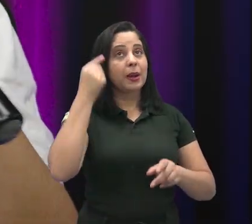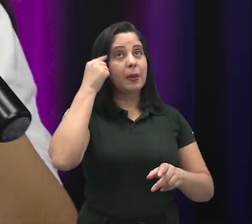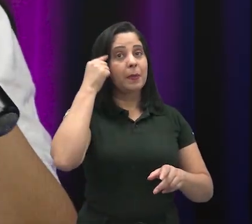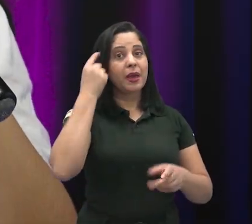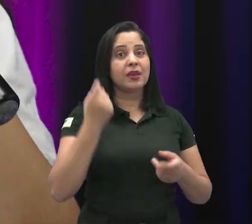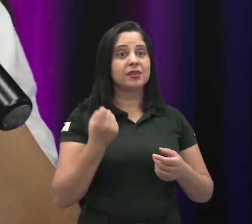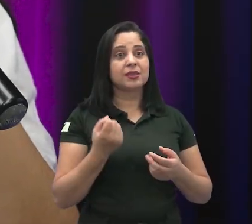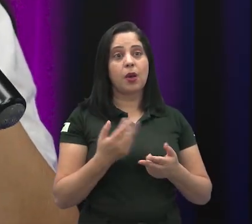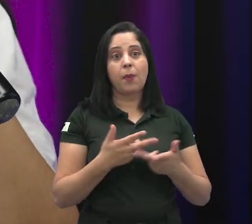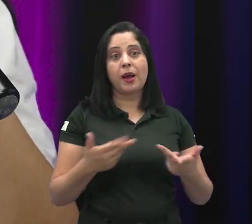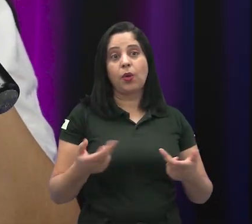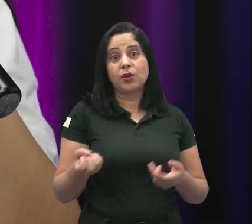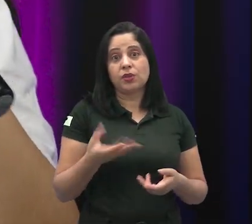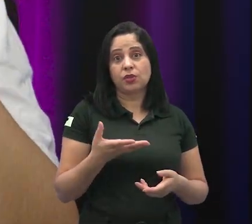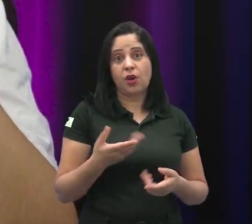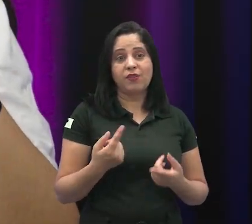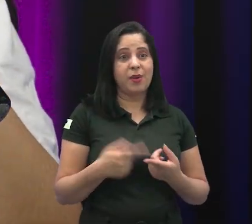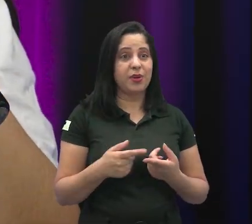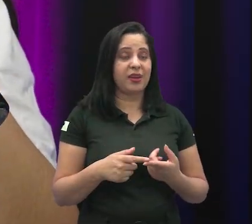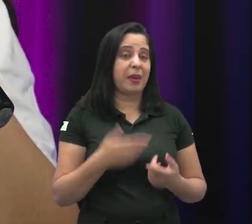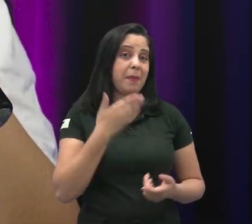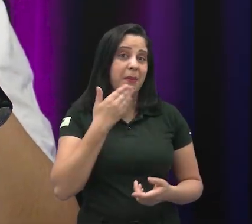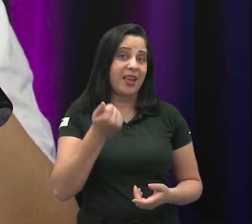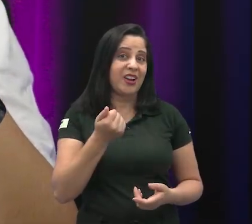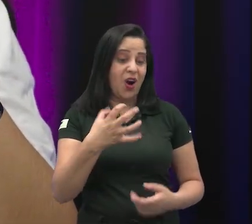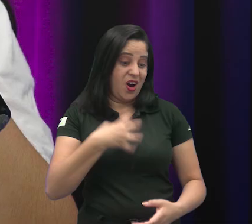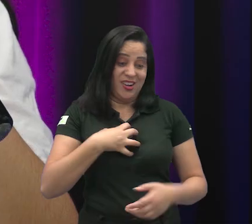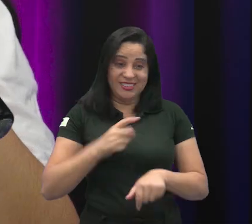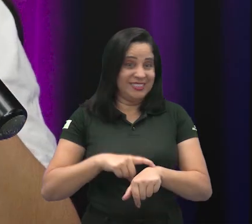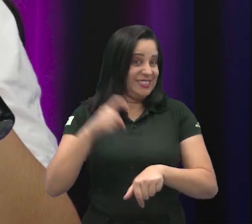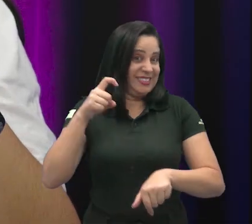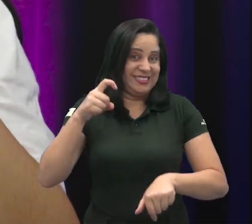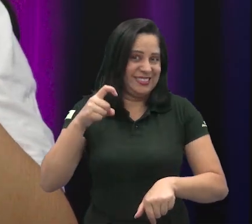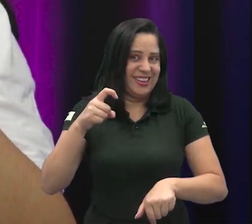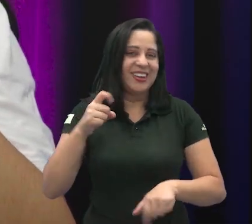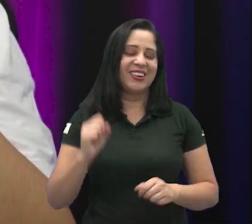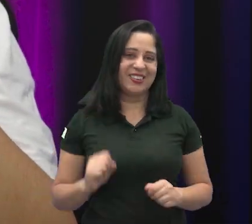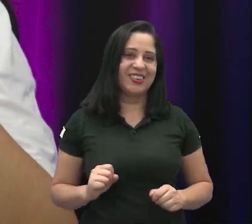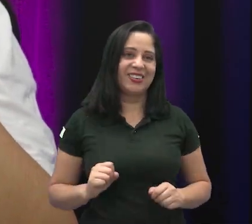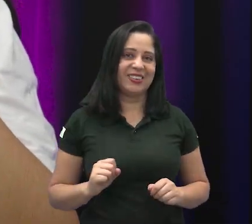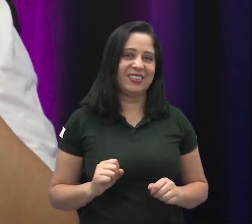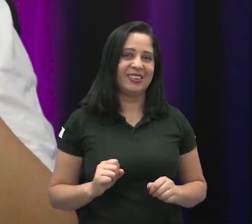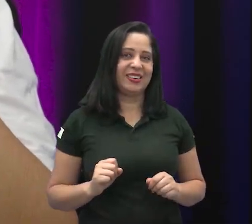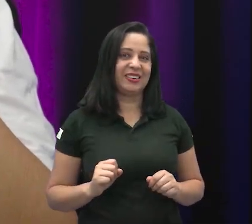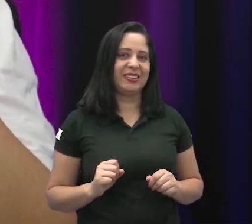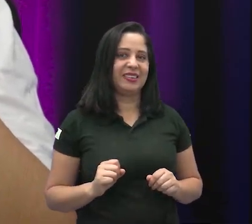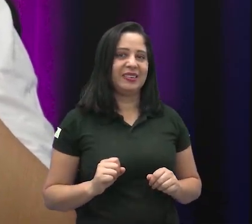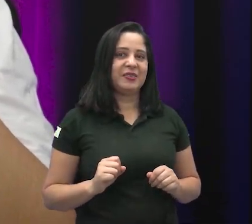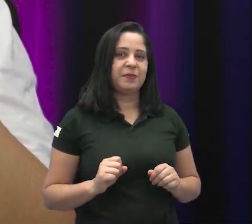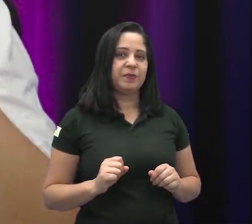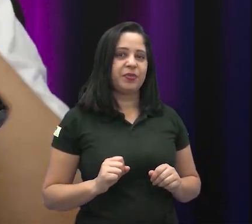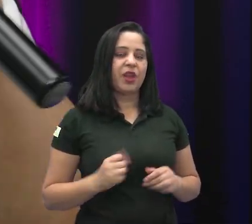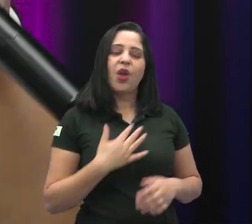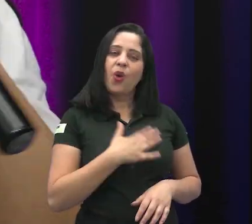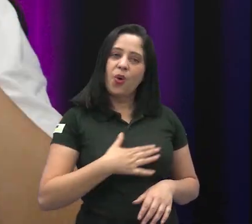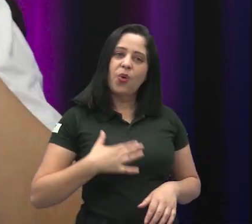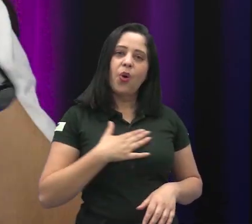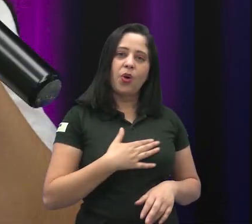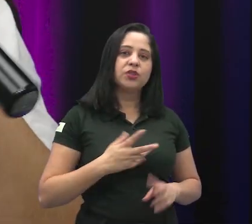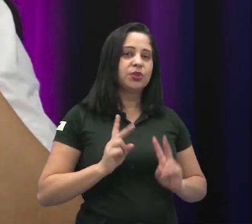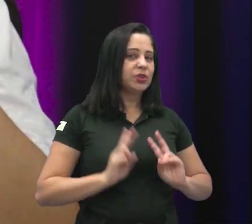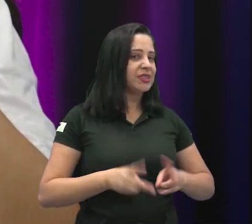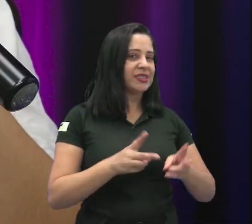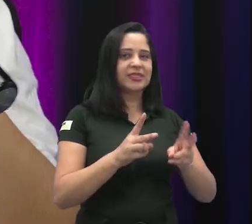numa coisa meio que de última hora. Porque o espontâneo, pra mim, de alguma forma, funciona mais. Então, eu gosto de